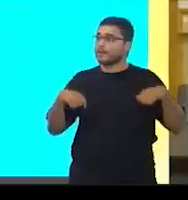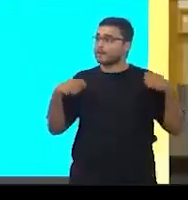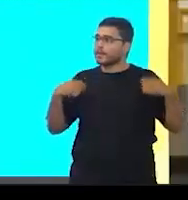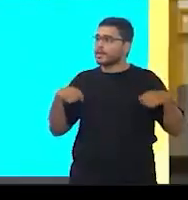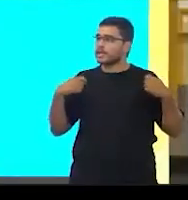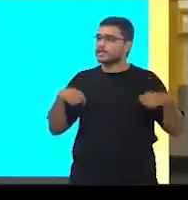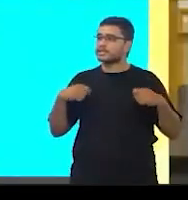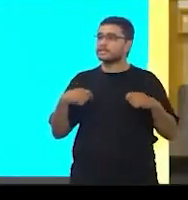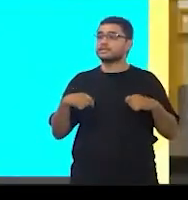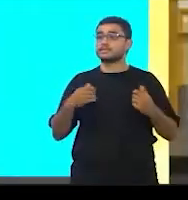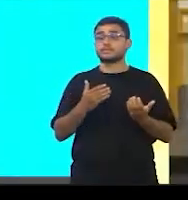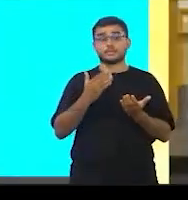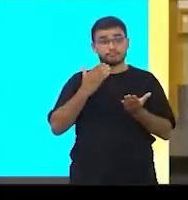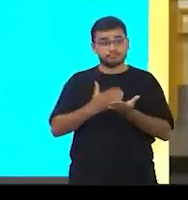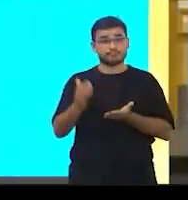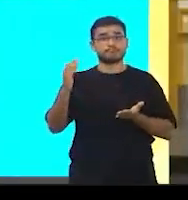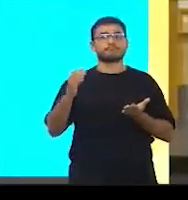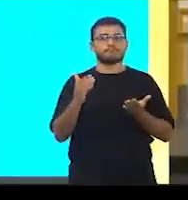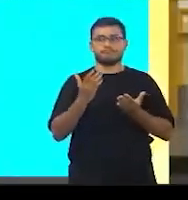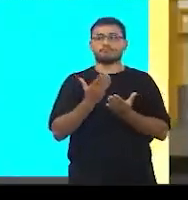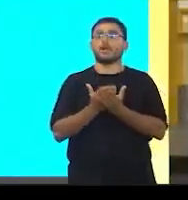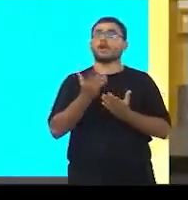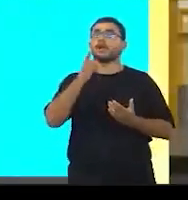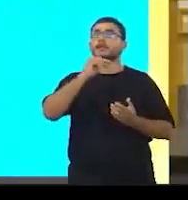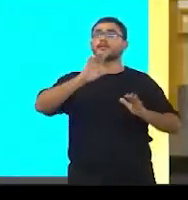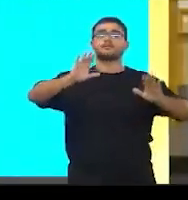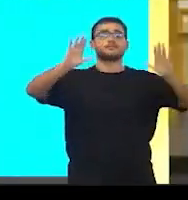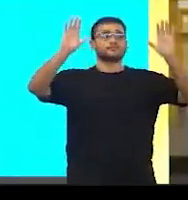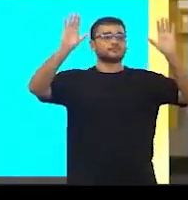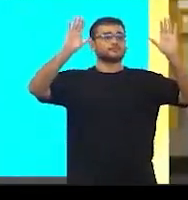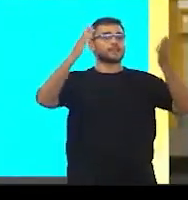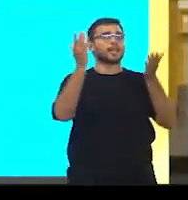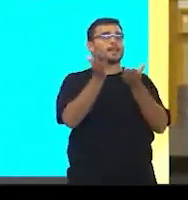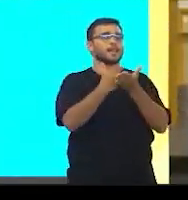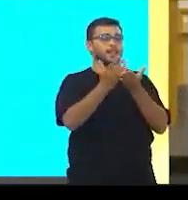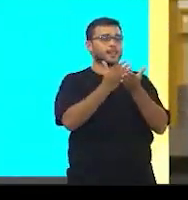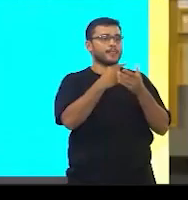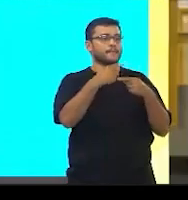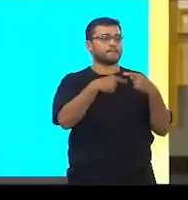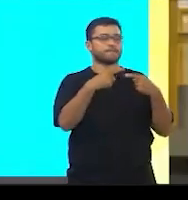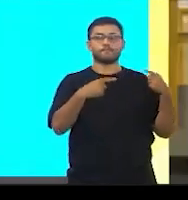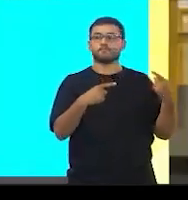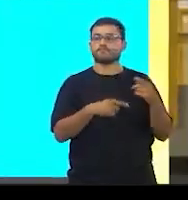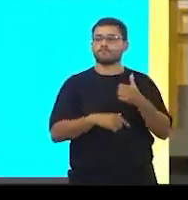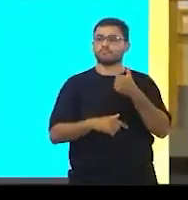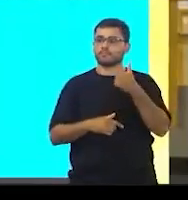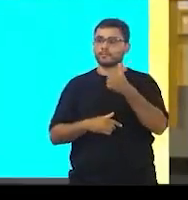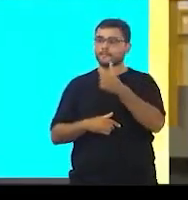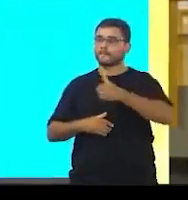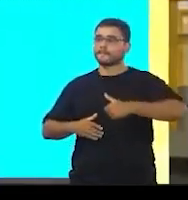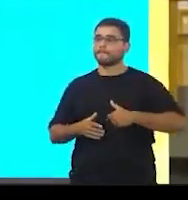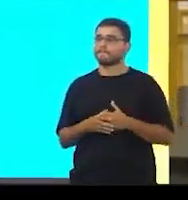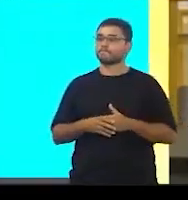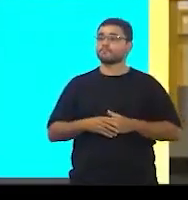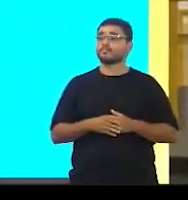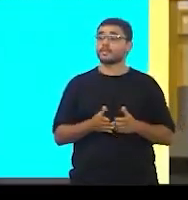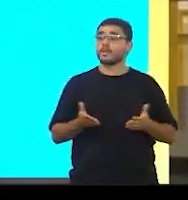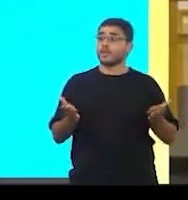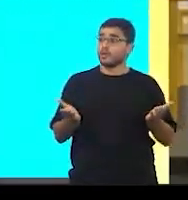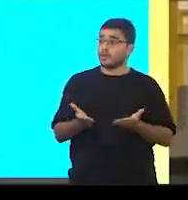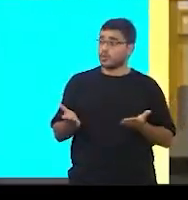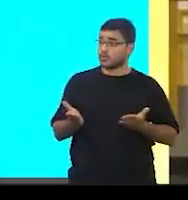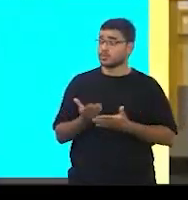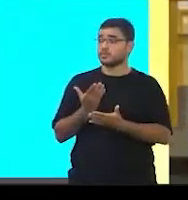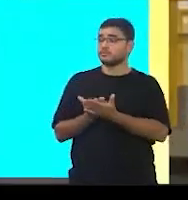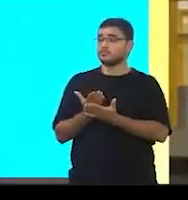vocês? Levanta aí para eu ver, todo mundo, material. Olha que coisa linda, né? Show! Então hoje teremos primeiramente